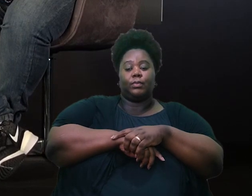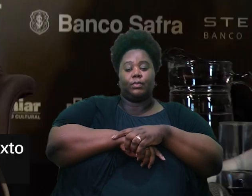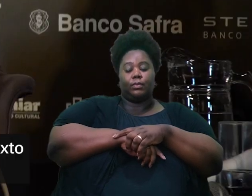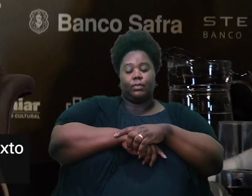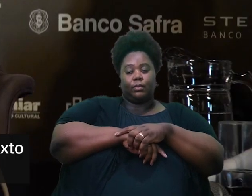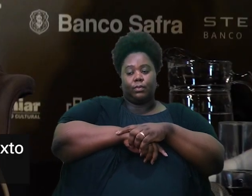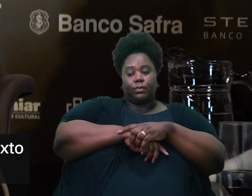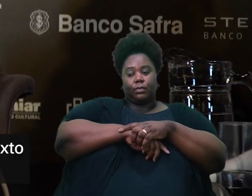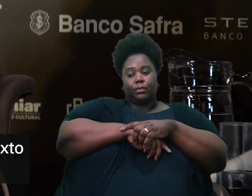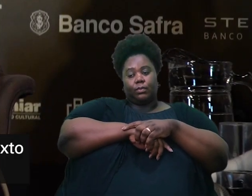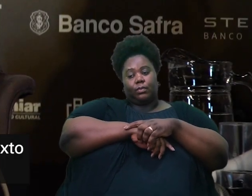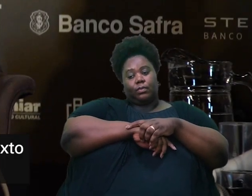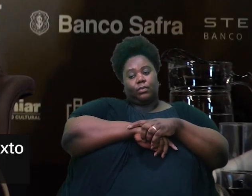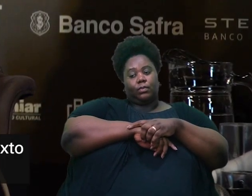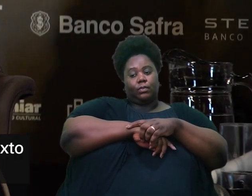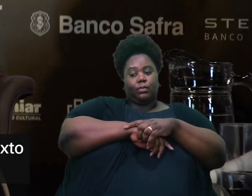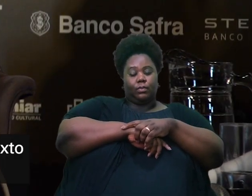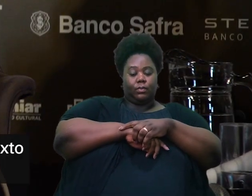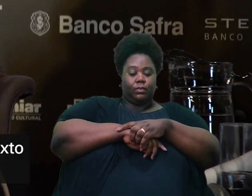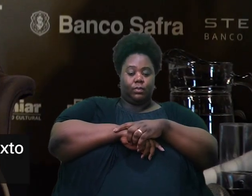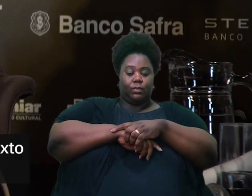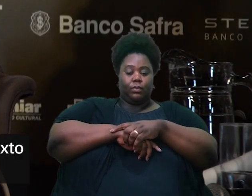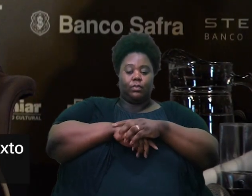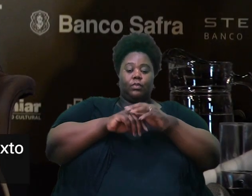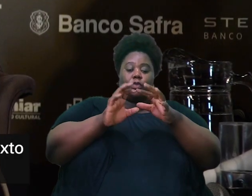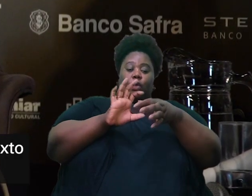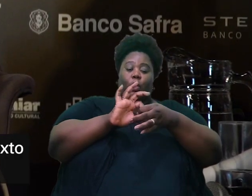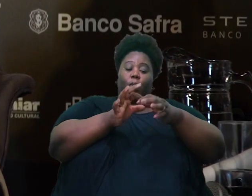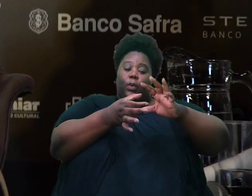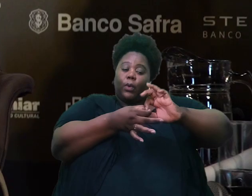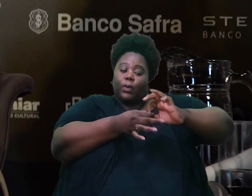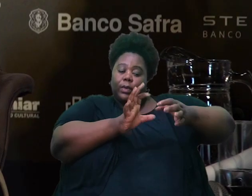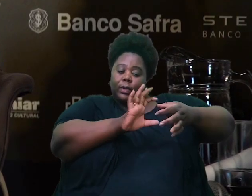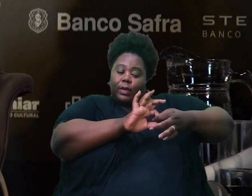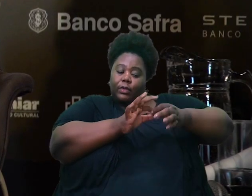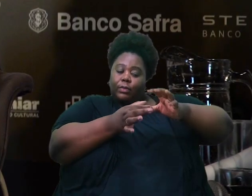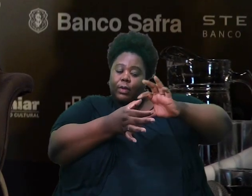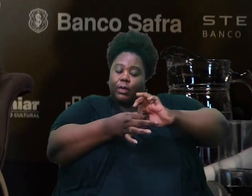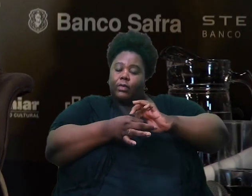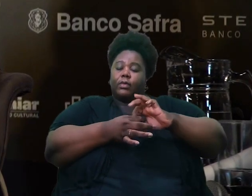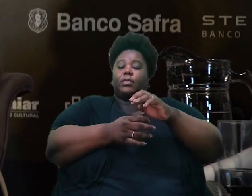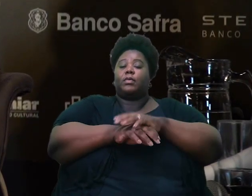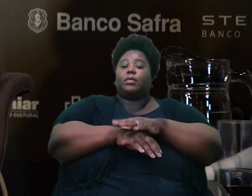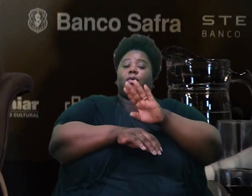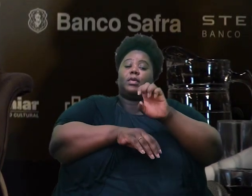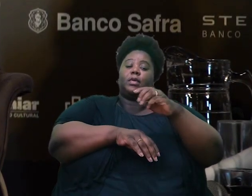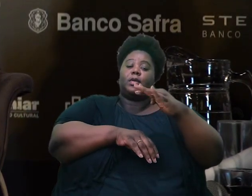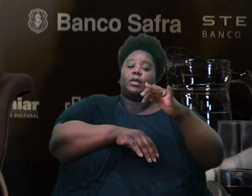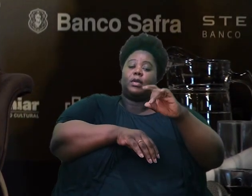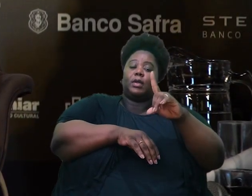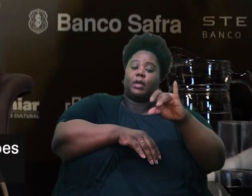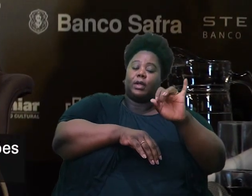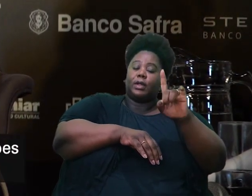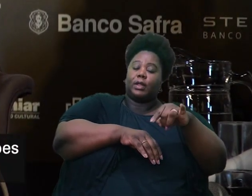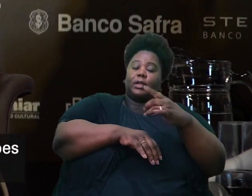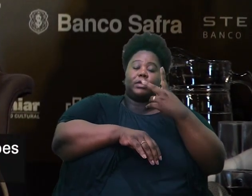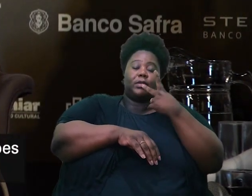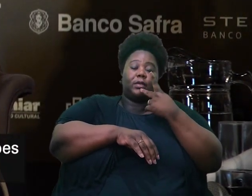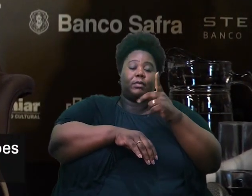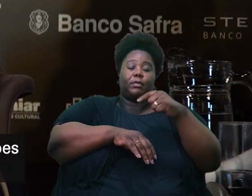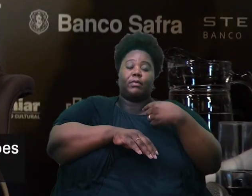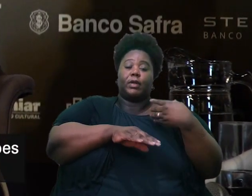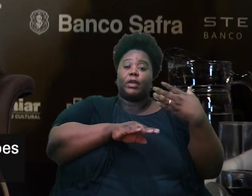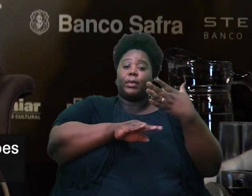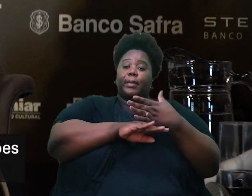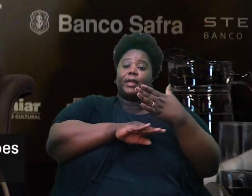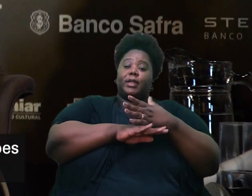vamos dizer assim, de situação para situação, de contexto para contexto. Né? Encantados é uma designação que faz parte